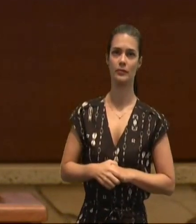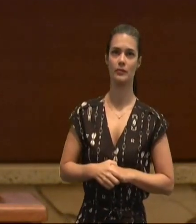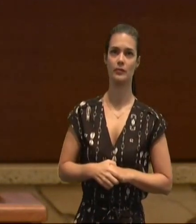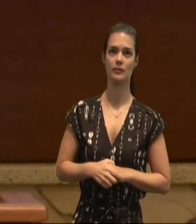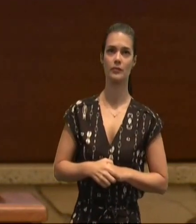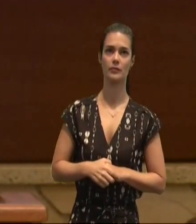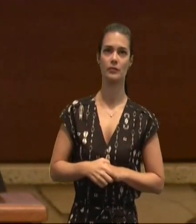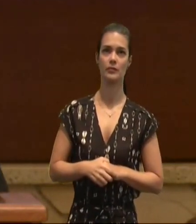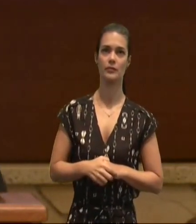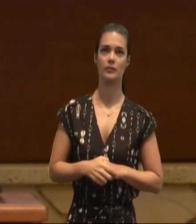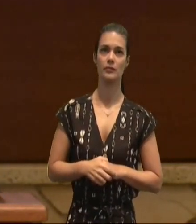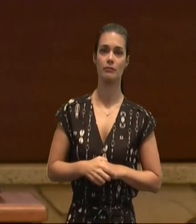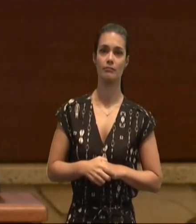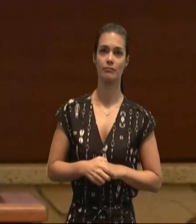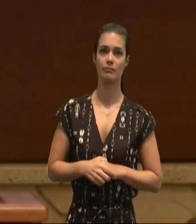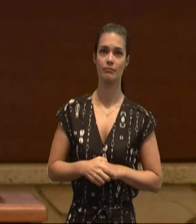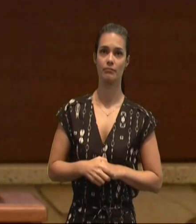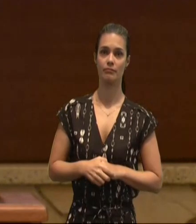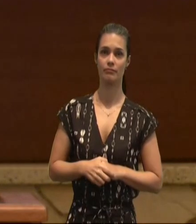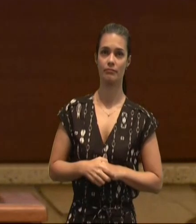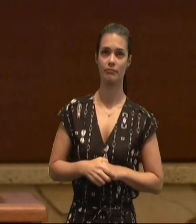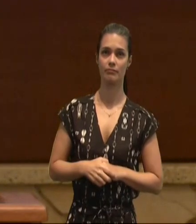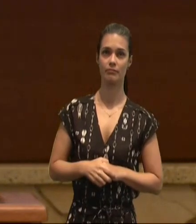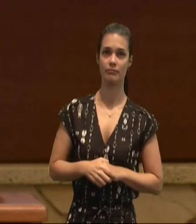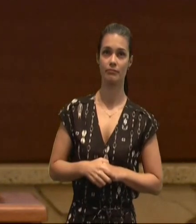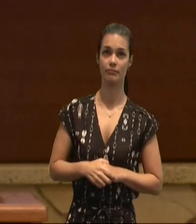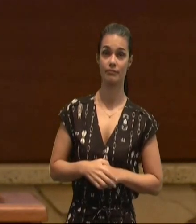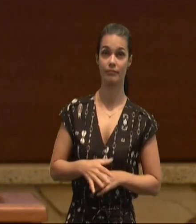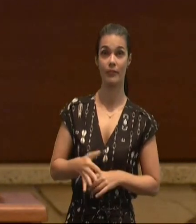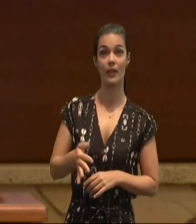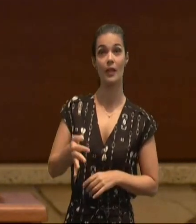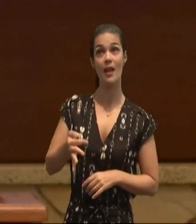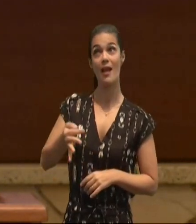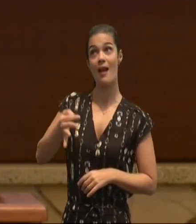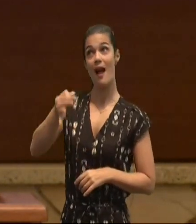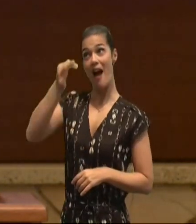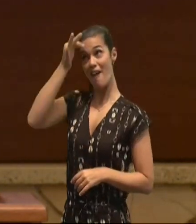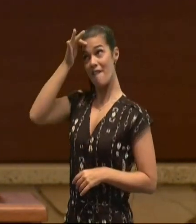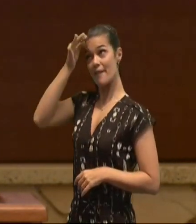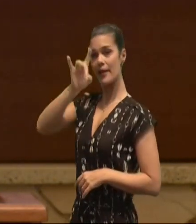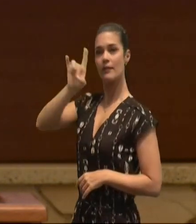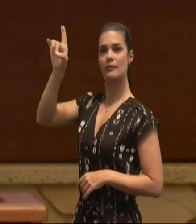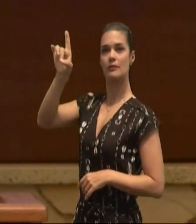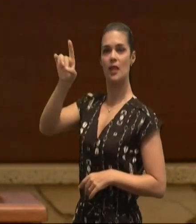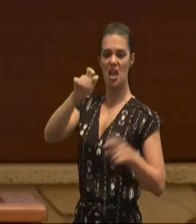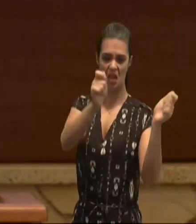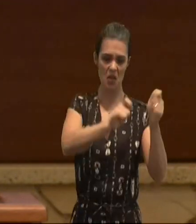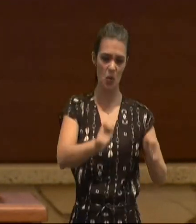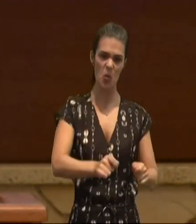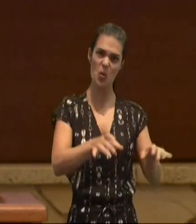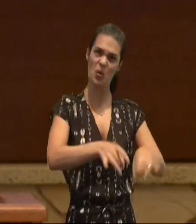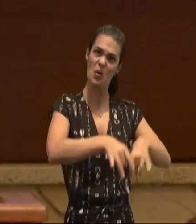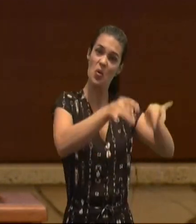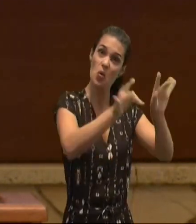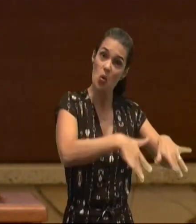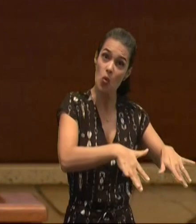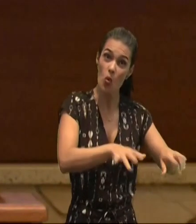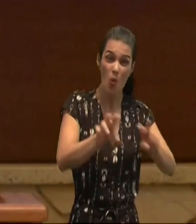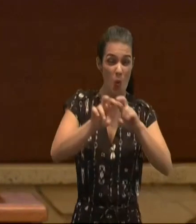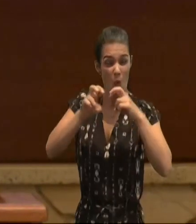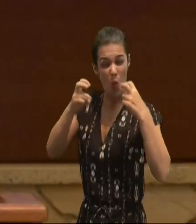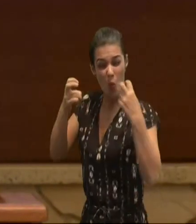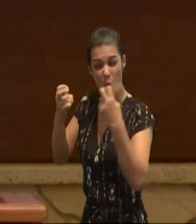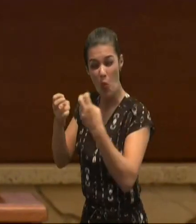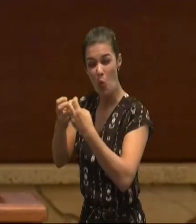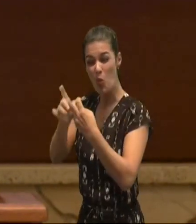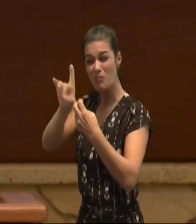fidelidade para com Deus, o abandono da idolatria, o culto ao Senhor como primeira